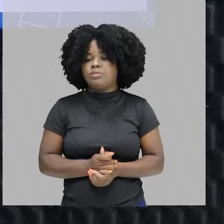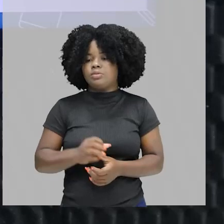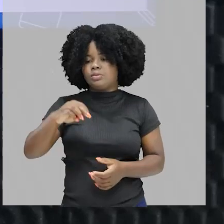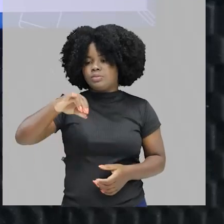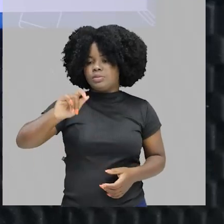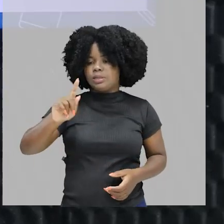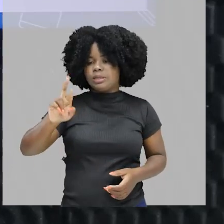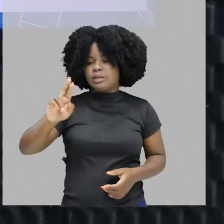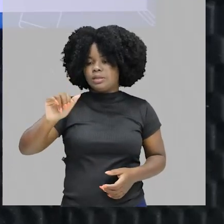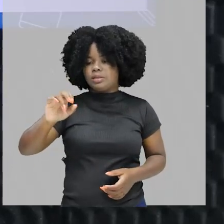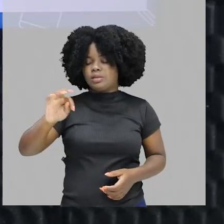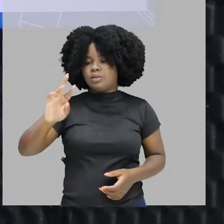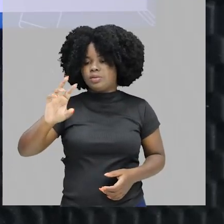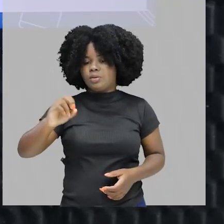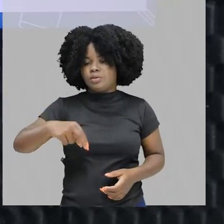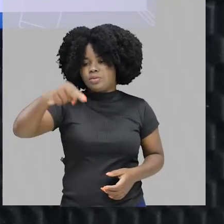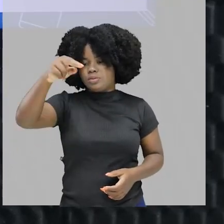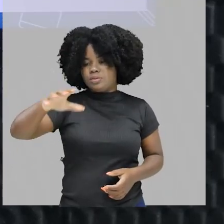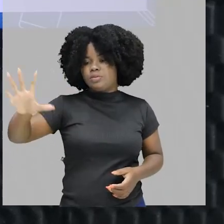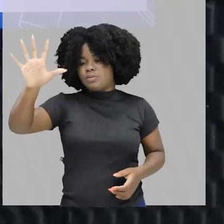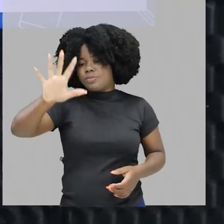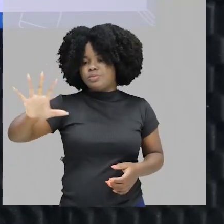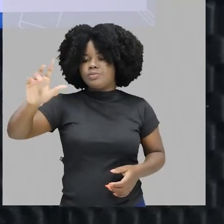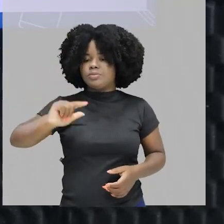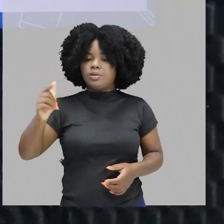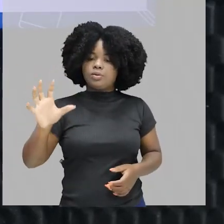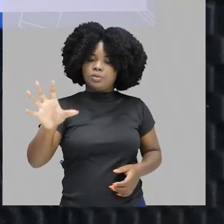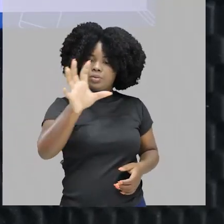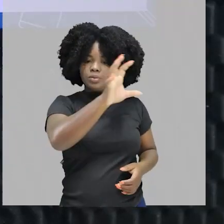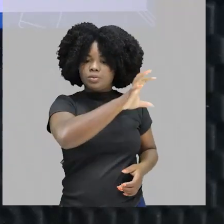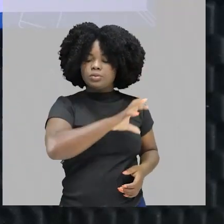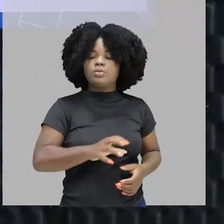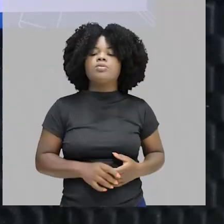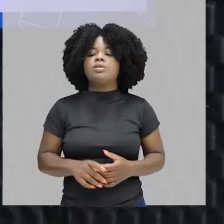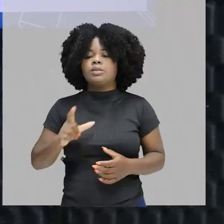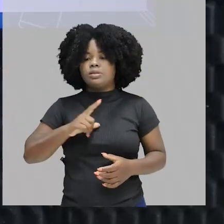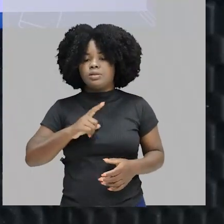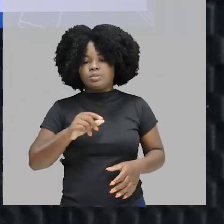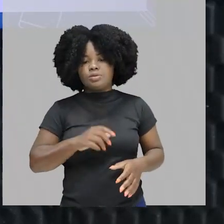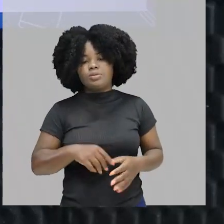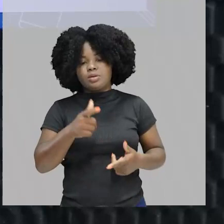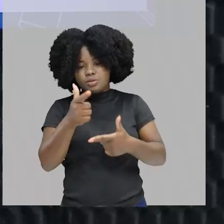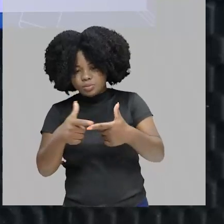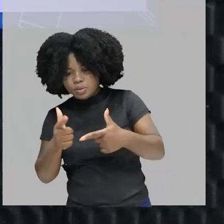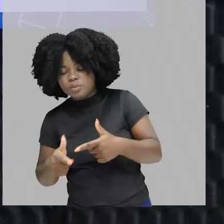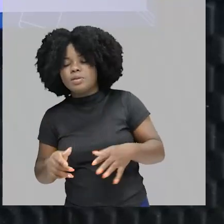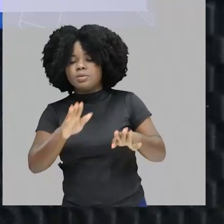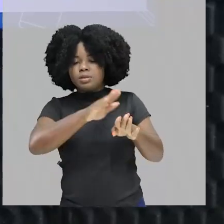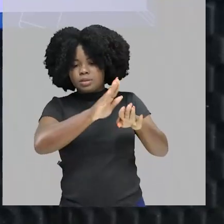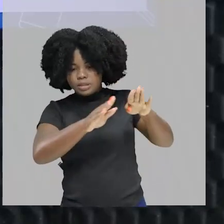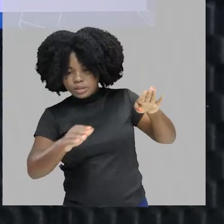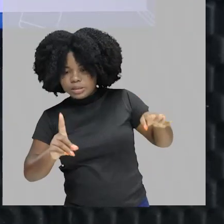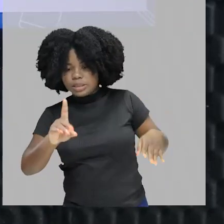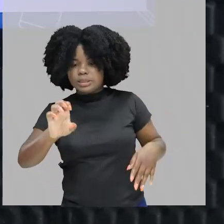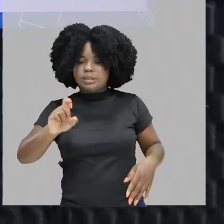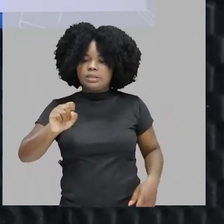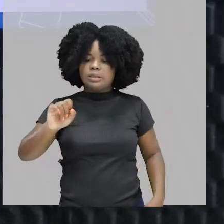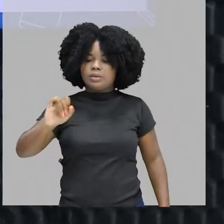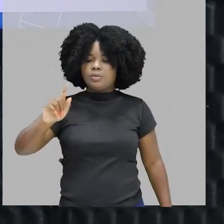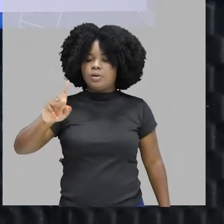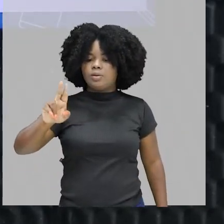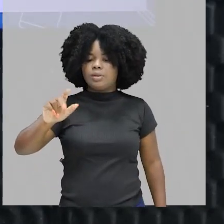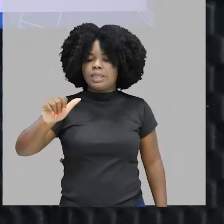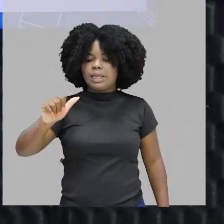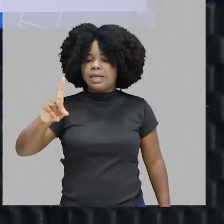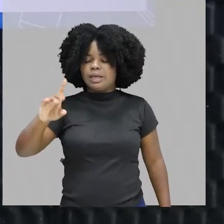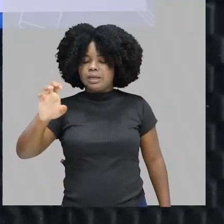regiões, fugindo das mazelas históricos sociais da desigualdade, né, e como eu te disse há pouco, também de questões climáticas,